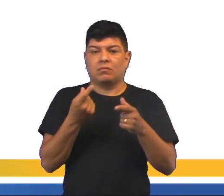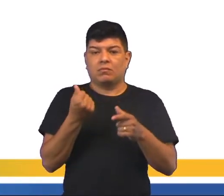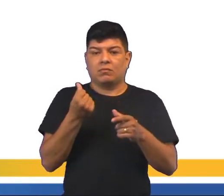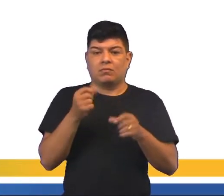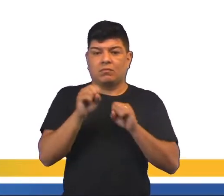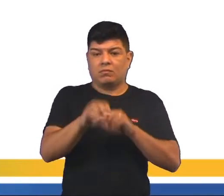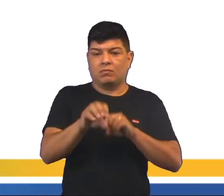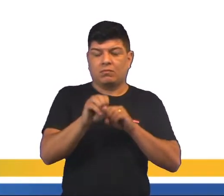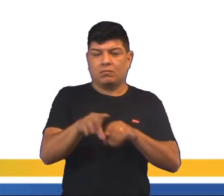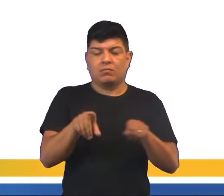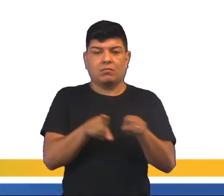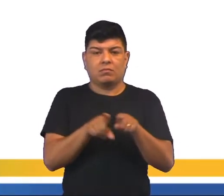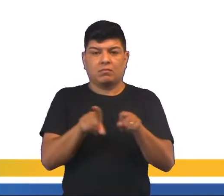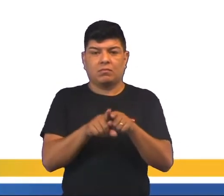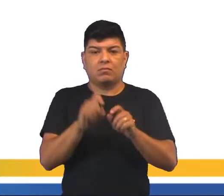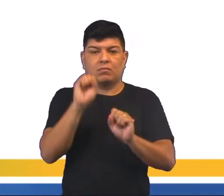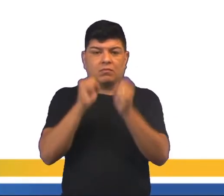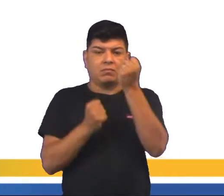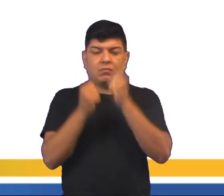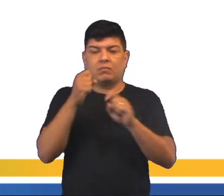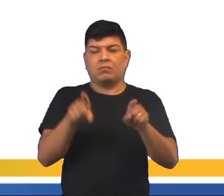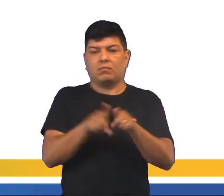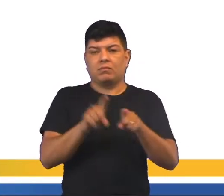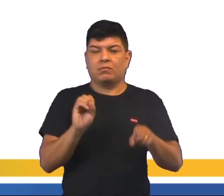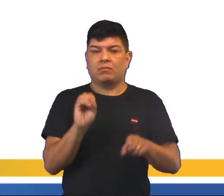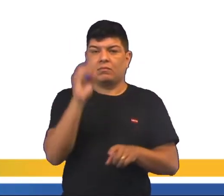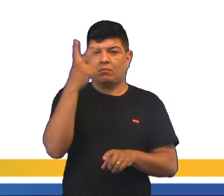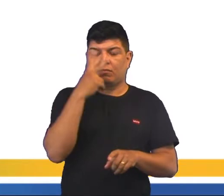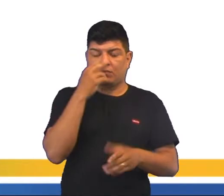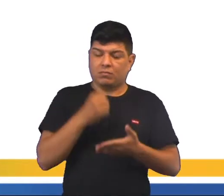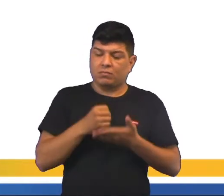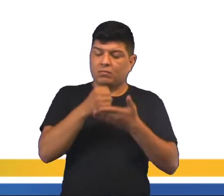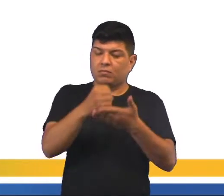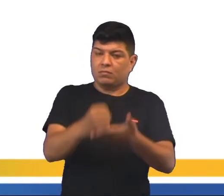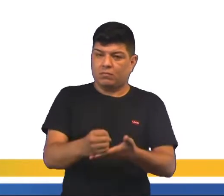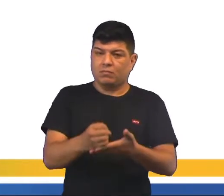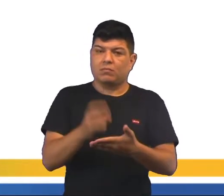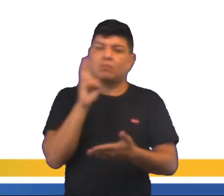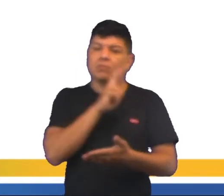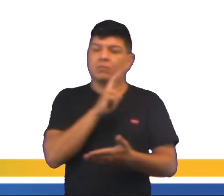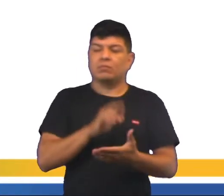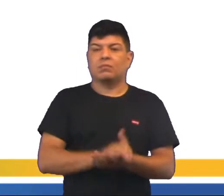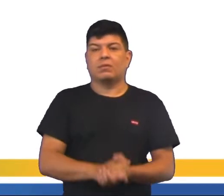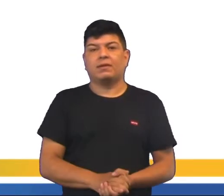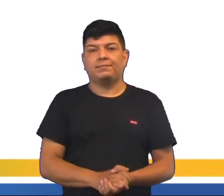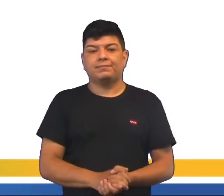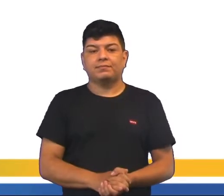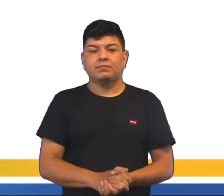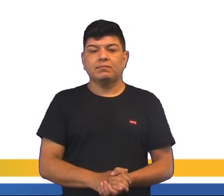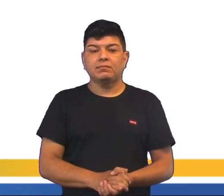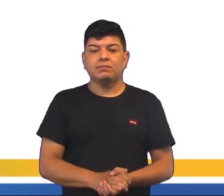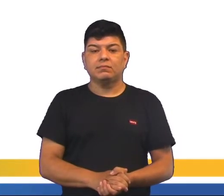na educação popular e a industrialização, né, ocorreu com o apoio da União Soviética.